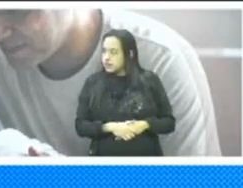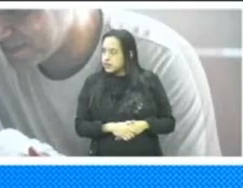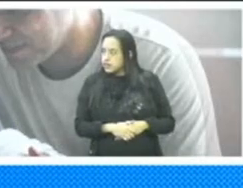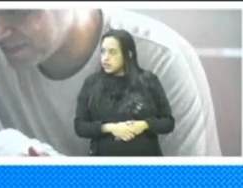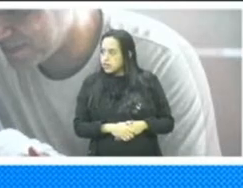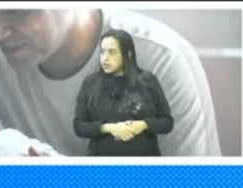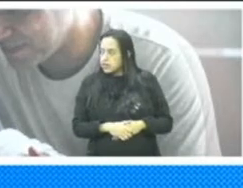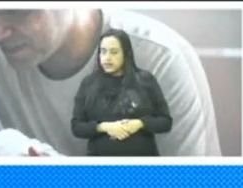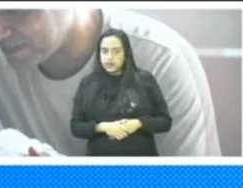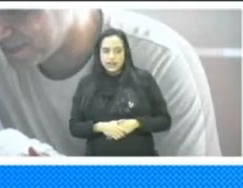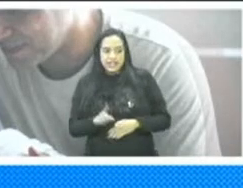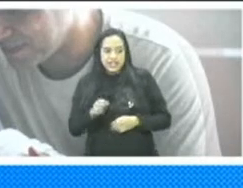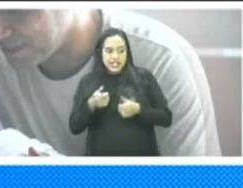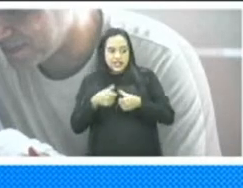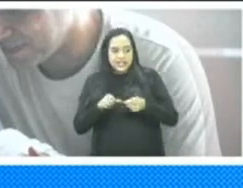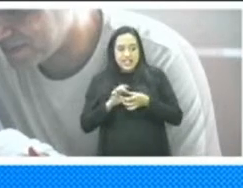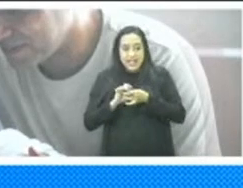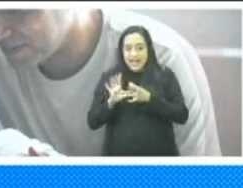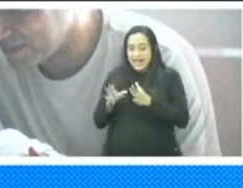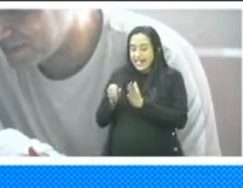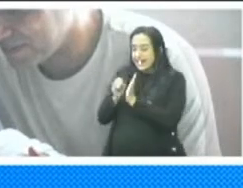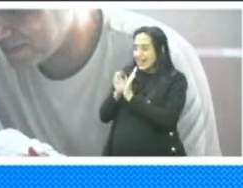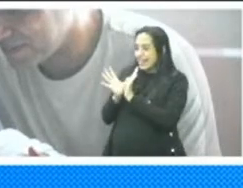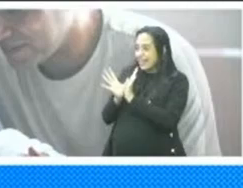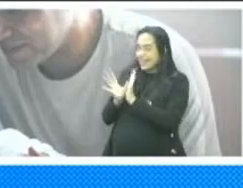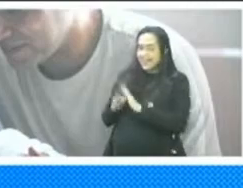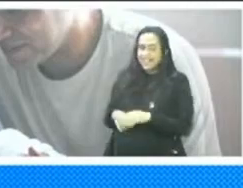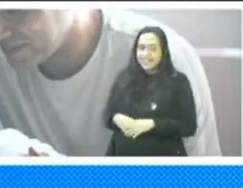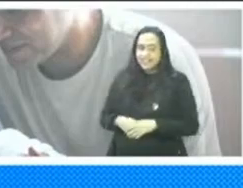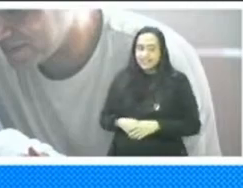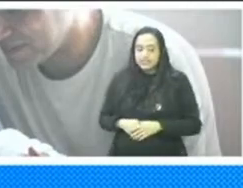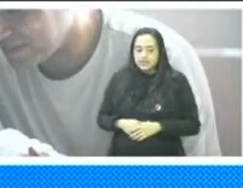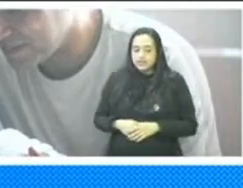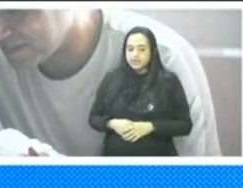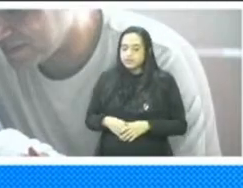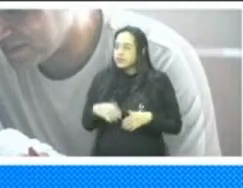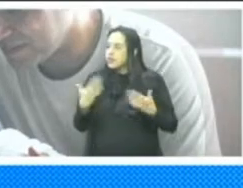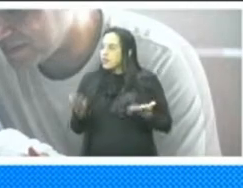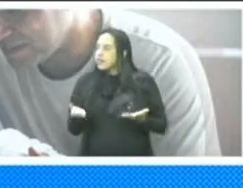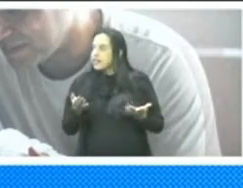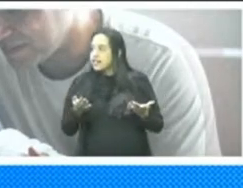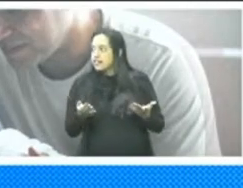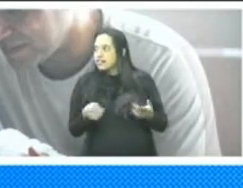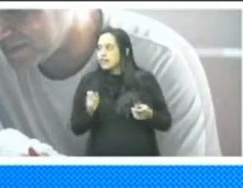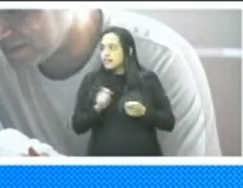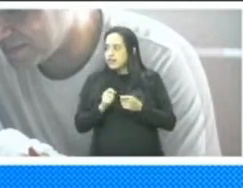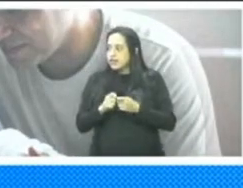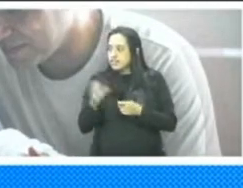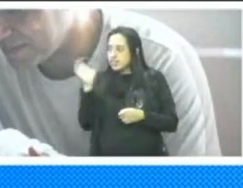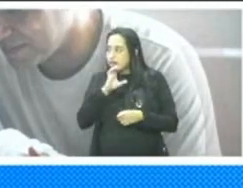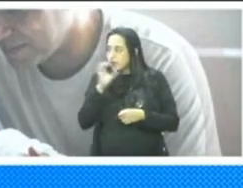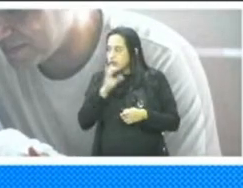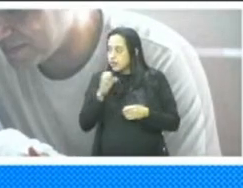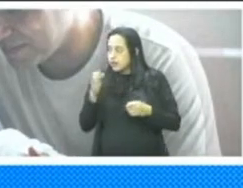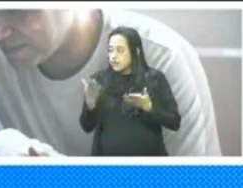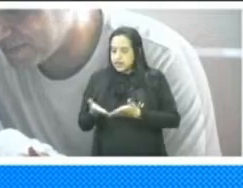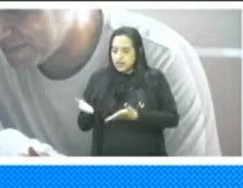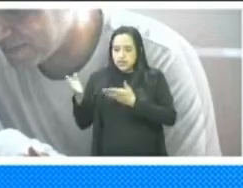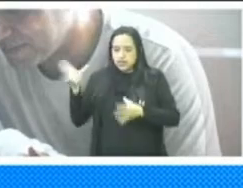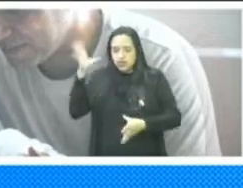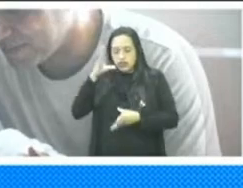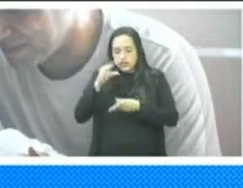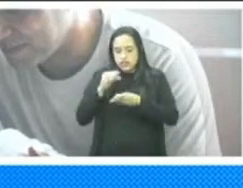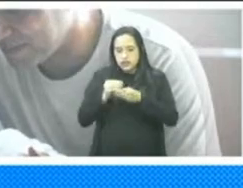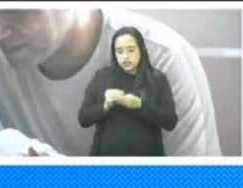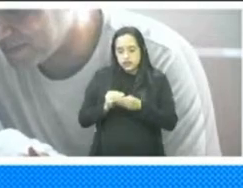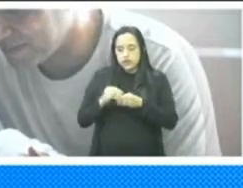Não estava ligado, gente. Não ia funcionar. Bom, então, fazer brevemente aqui, né, um